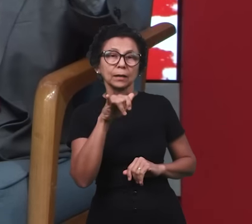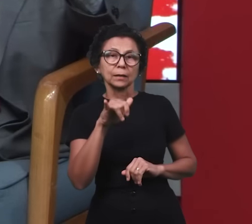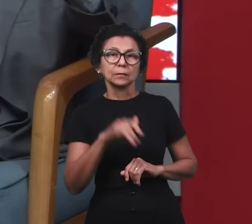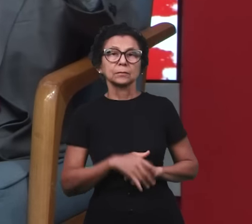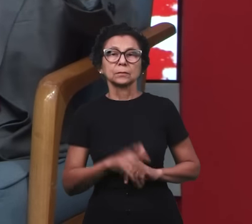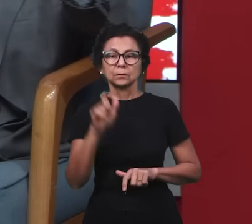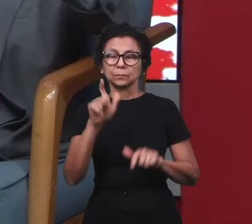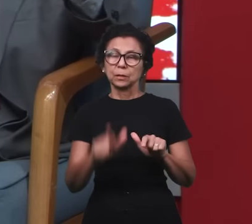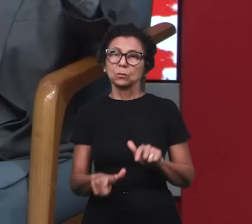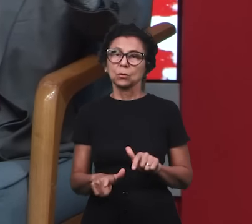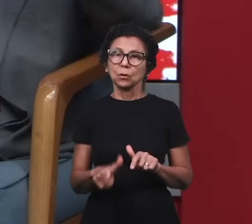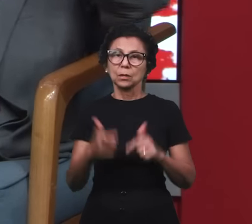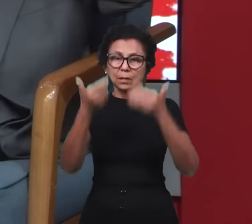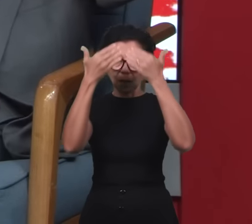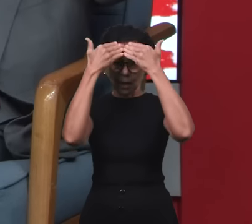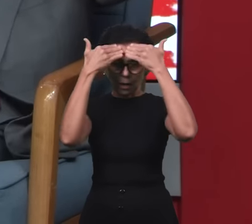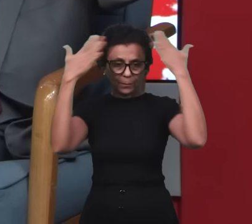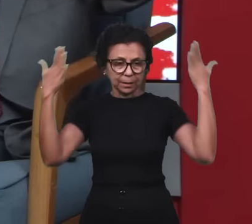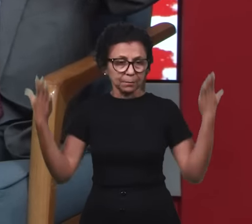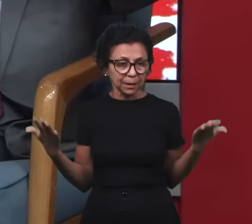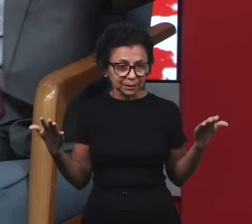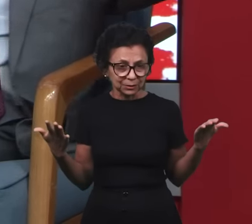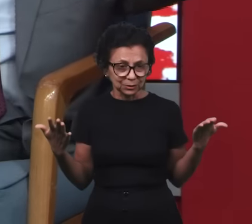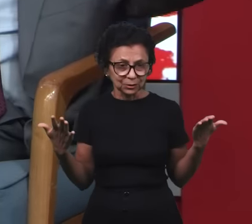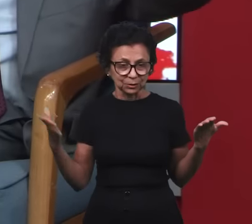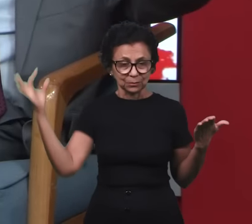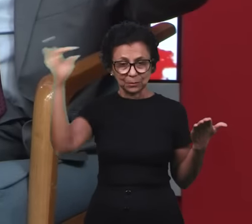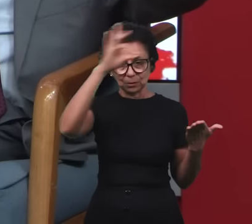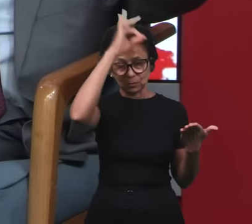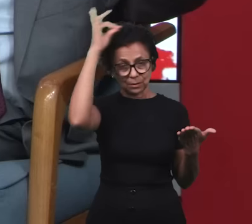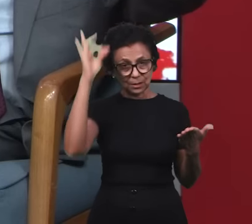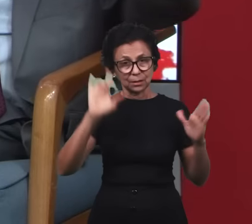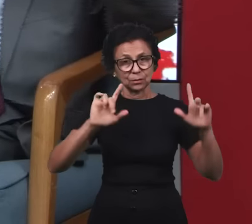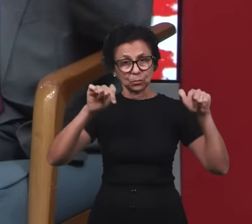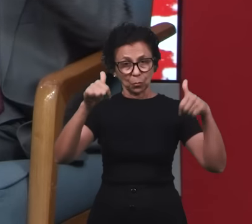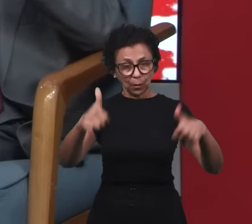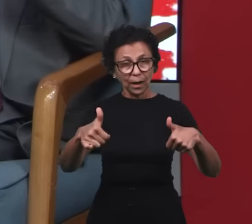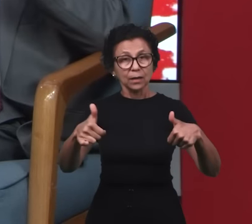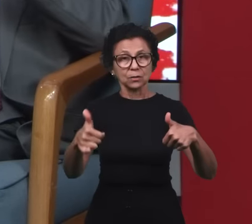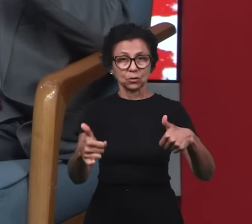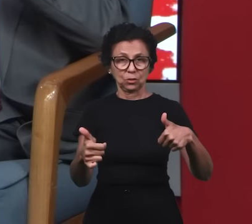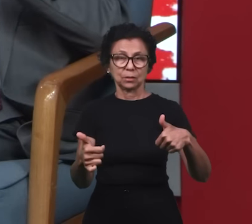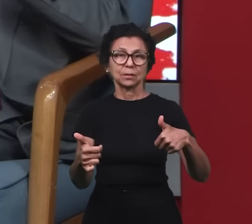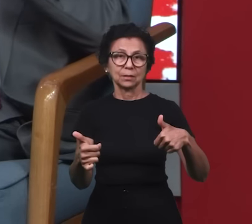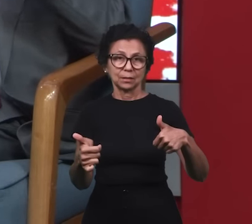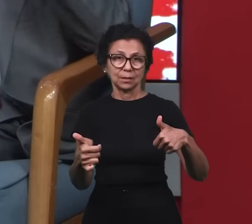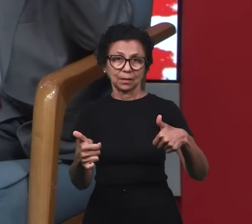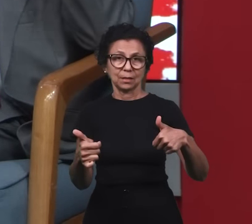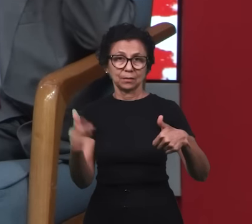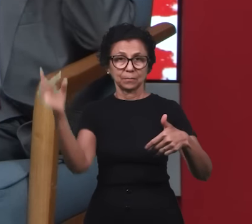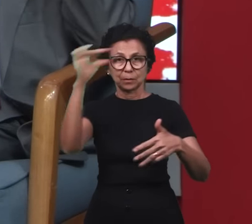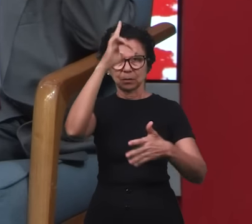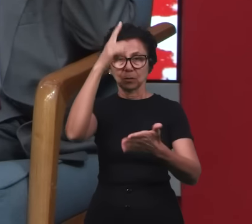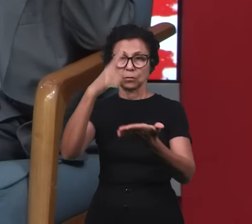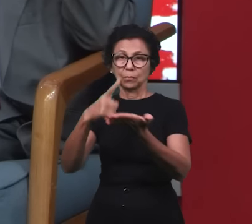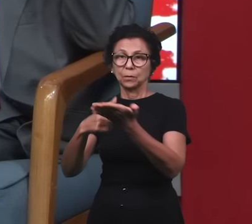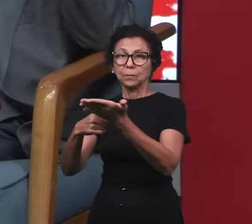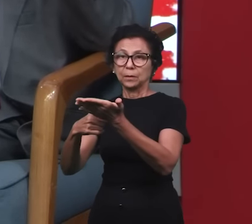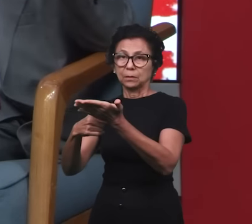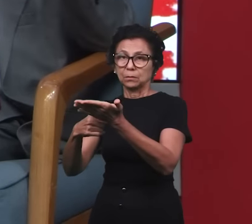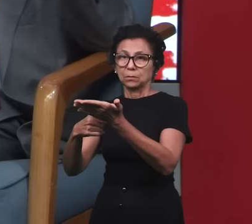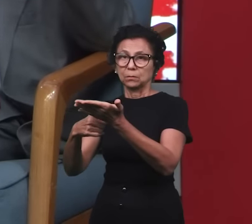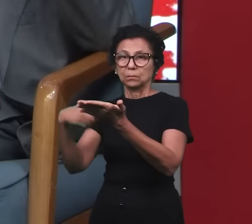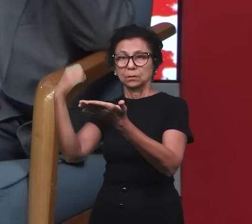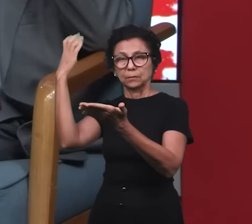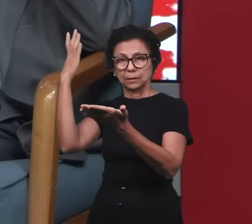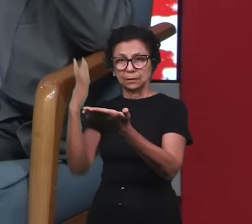abre. Quando a porta se abre, o Espírito Santo opera. Porque o Espírito Santo tem compromisso com a revelação, não